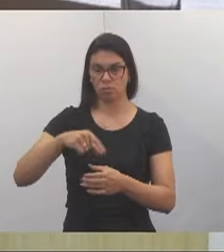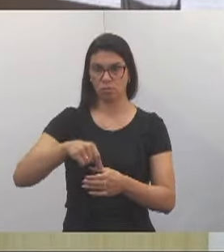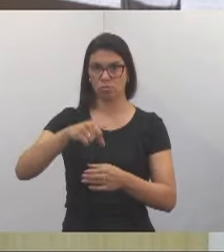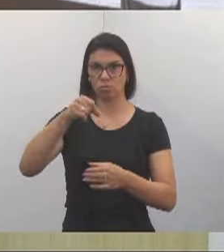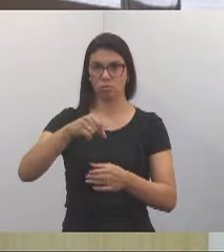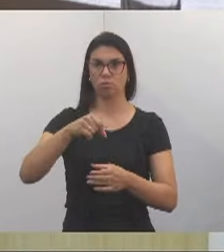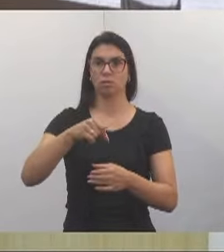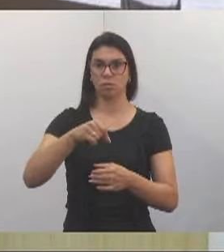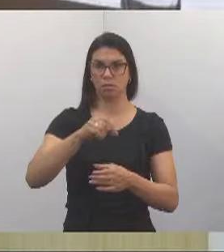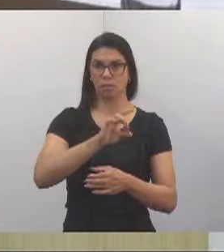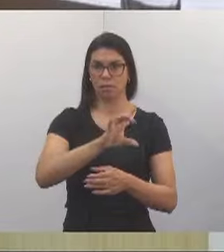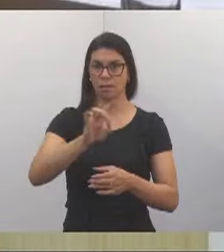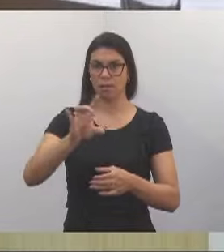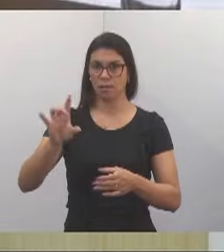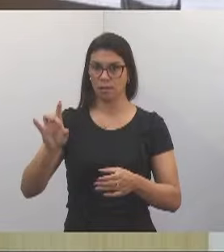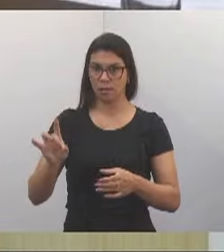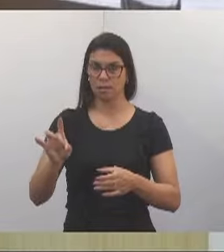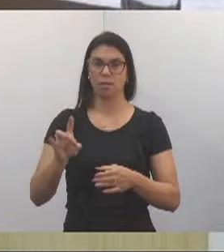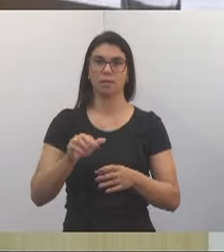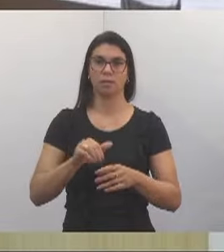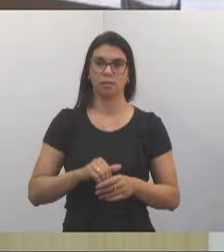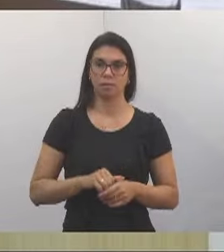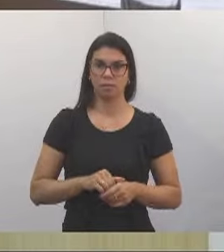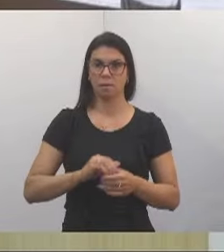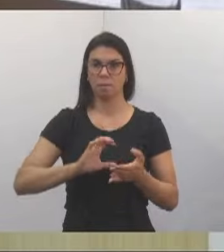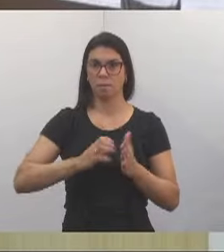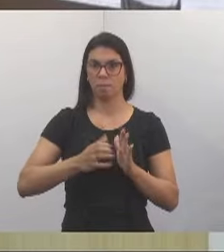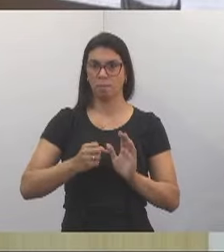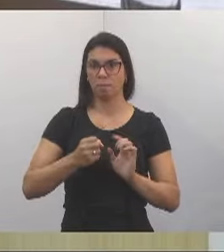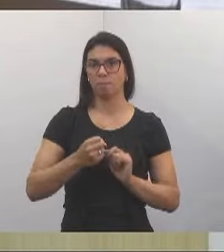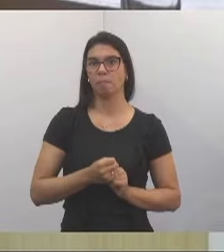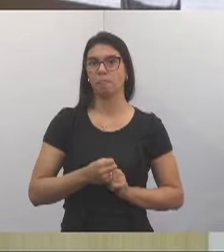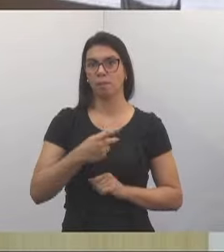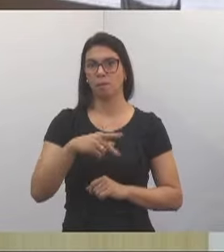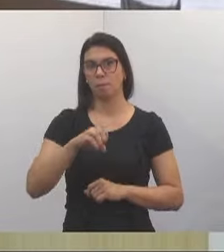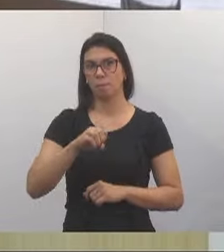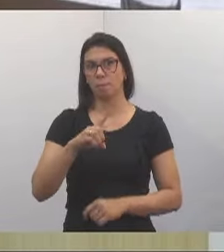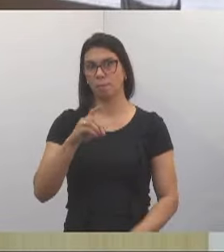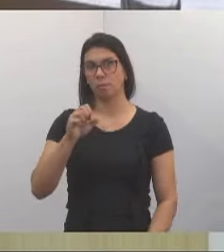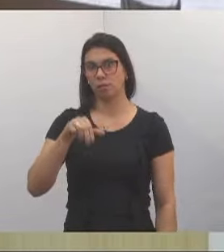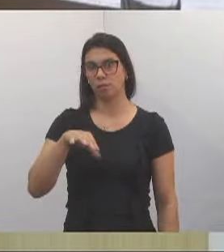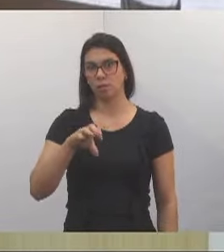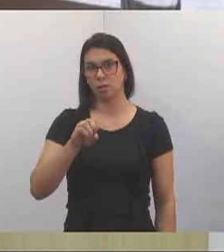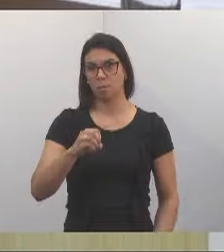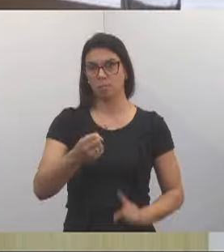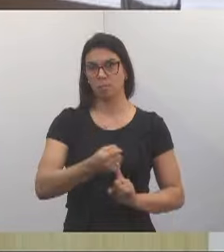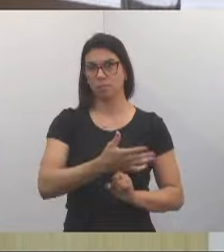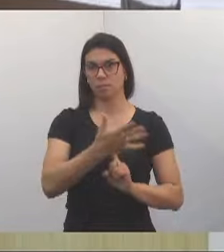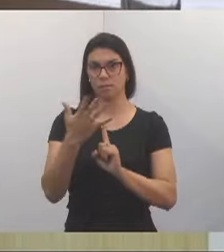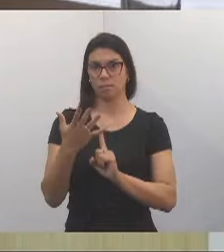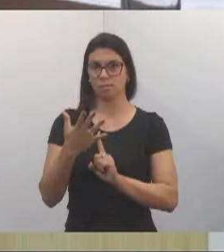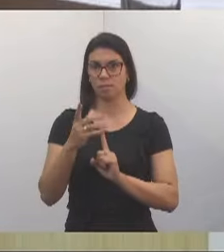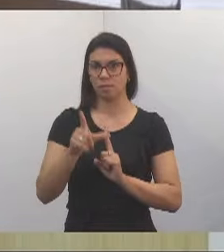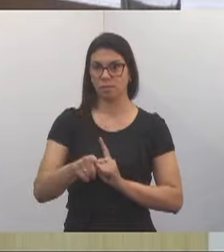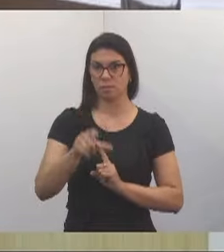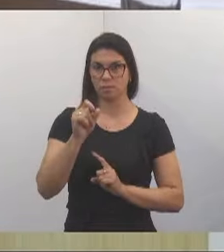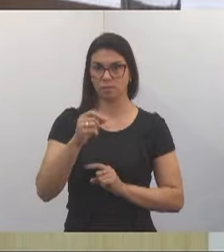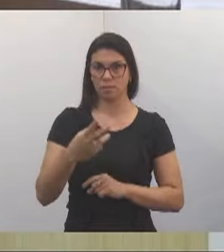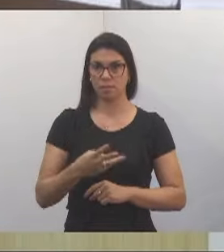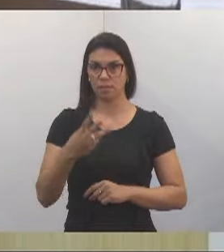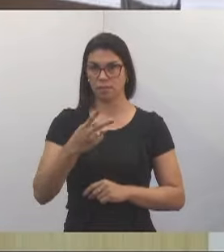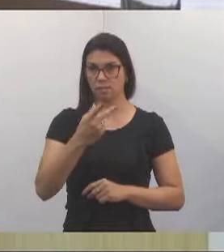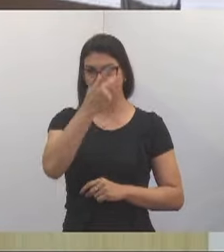os partidos com igual representatividade, Podemos e Republicanos, para a definição dos 3